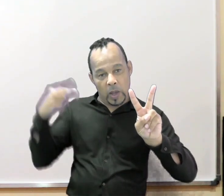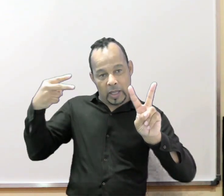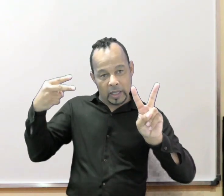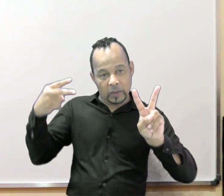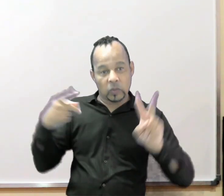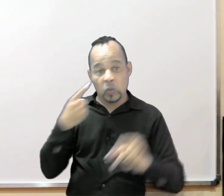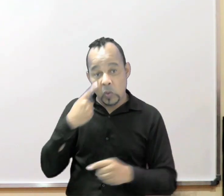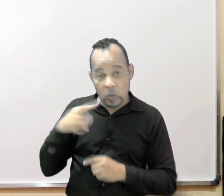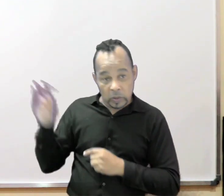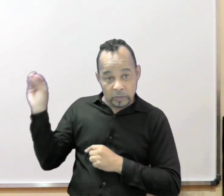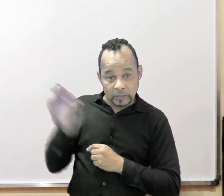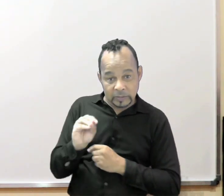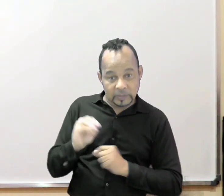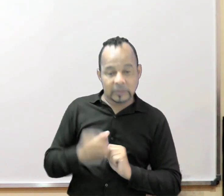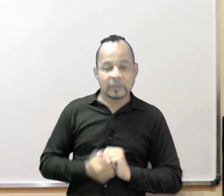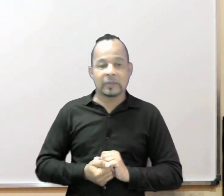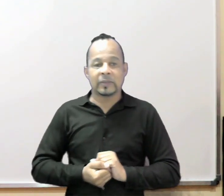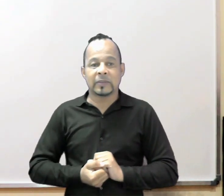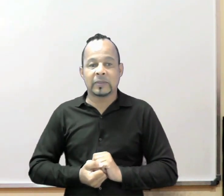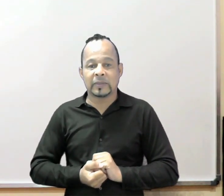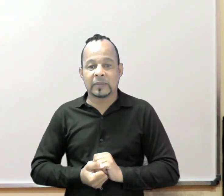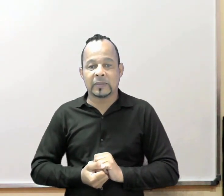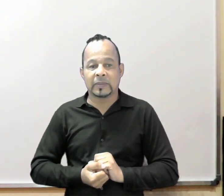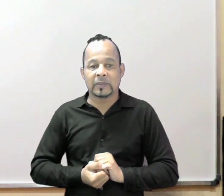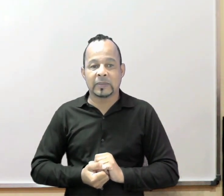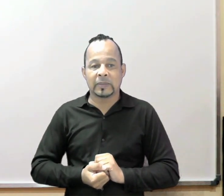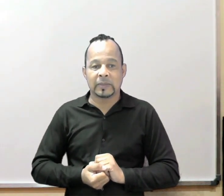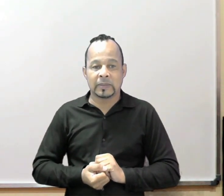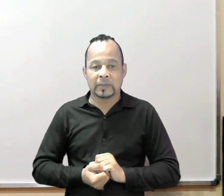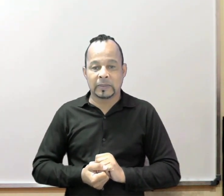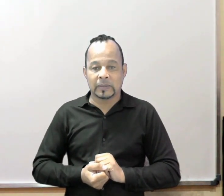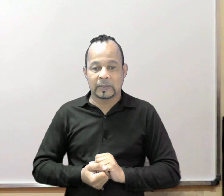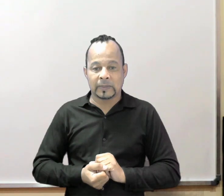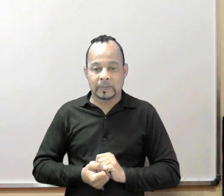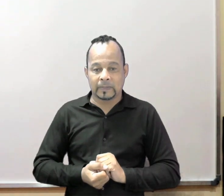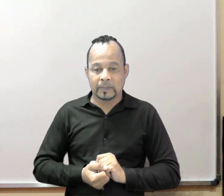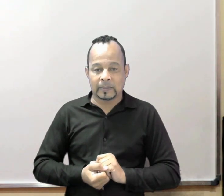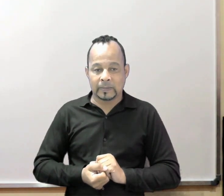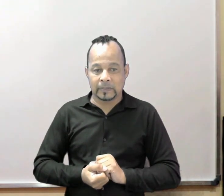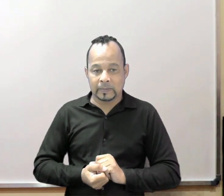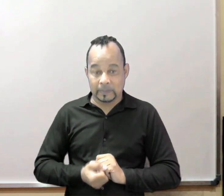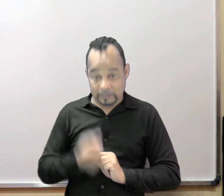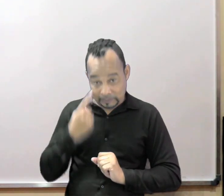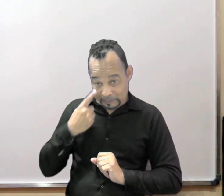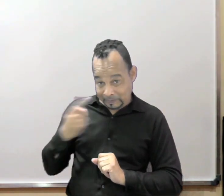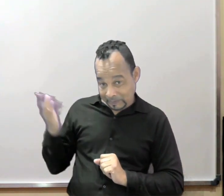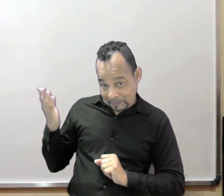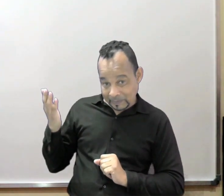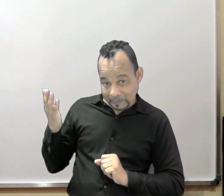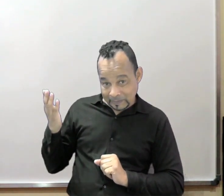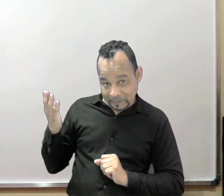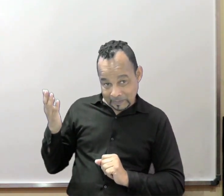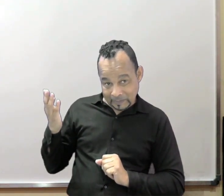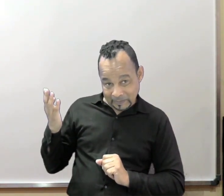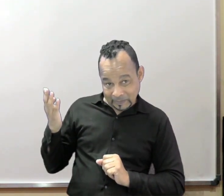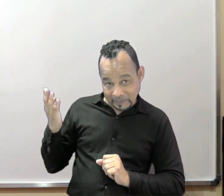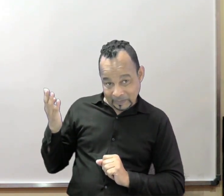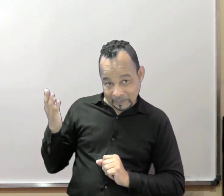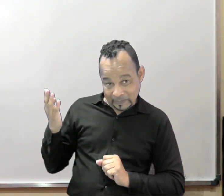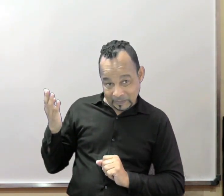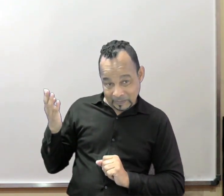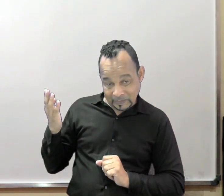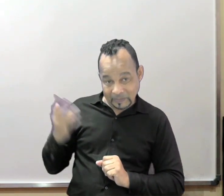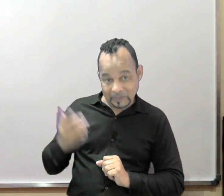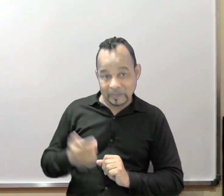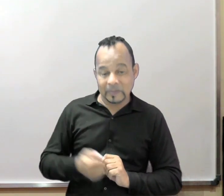ao quadrado mais 1 ao quadrado mais 0 ao quadrado.